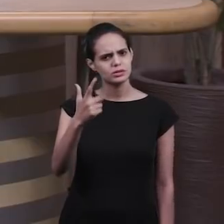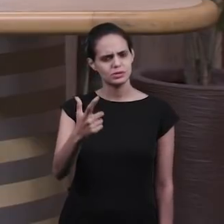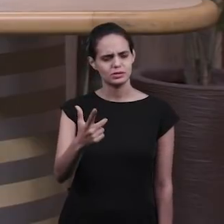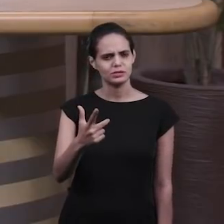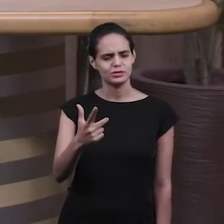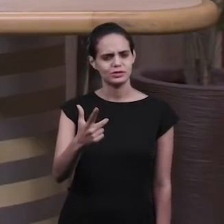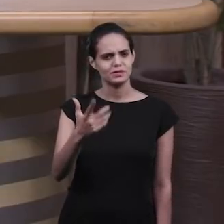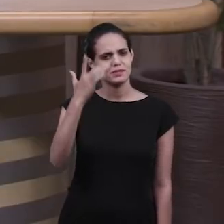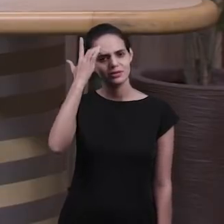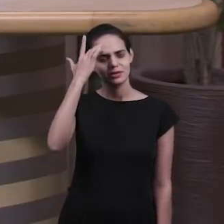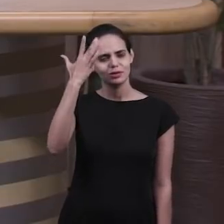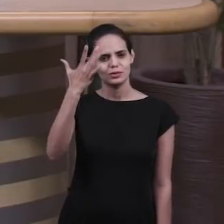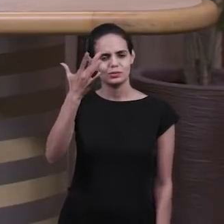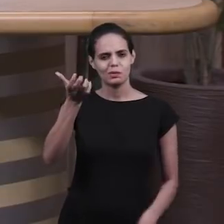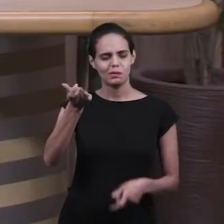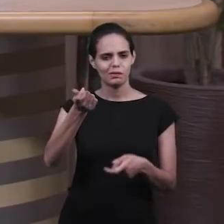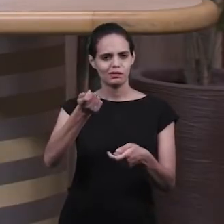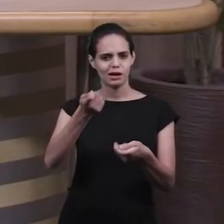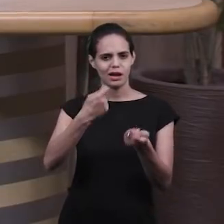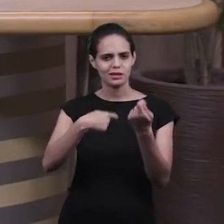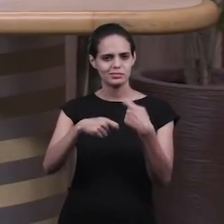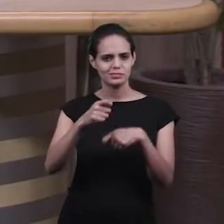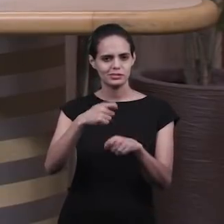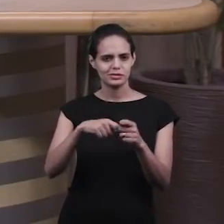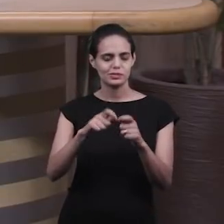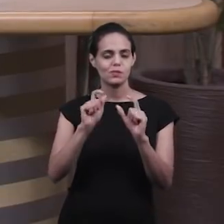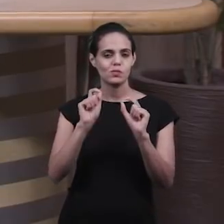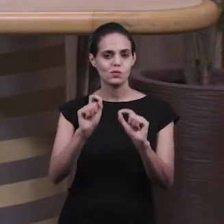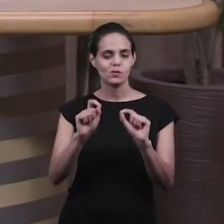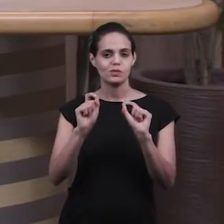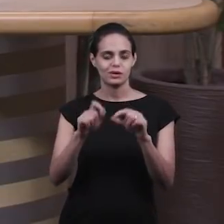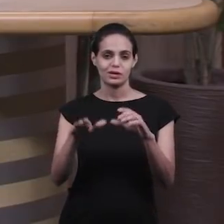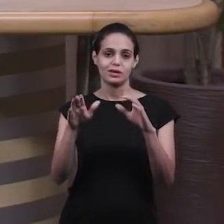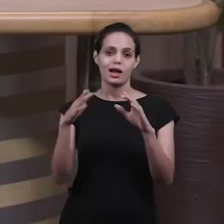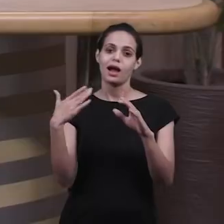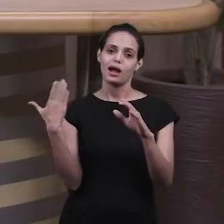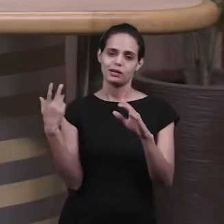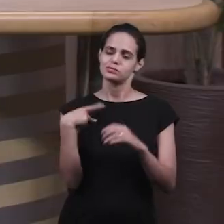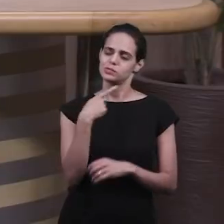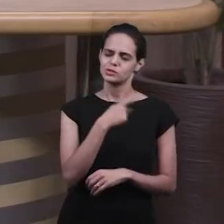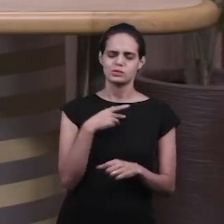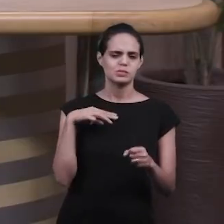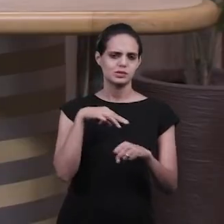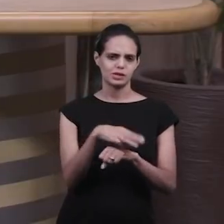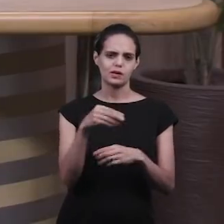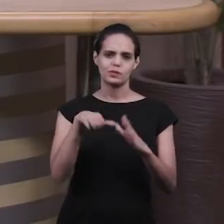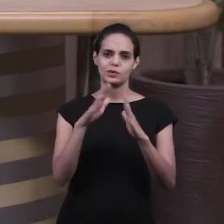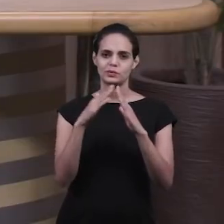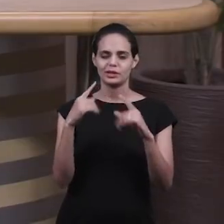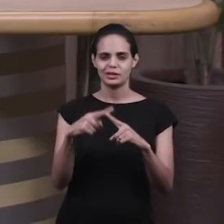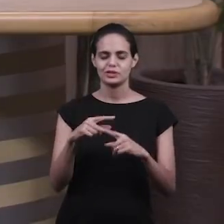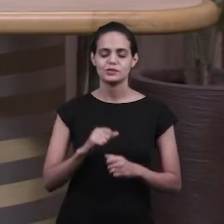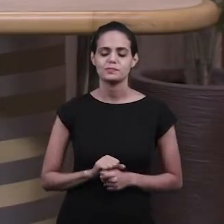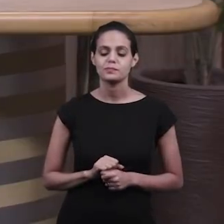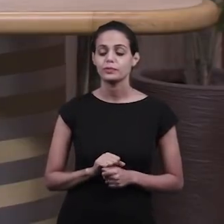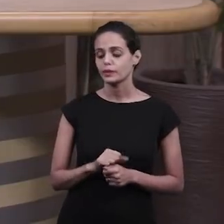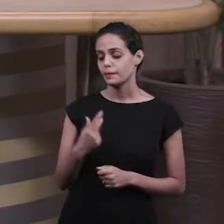facilitou a administração dos ministérios na vida das nossas igrejas. Amadeu, a gente está já com o